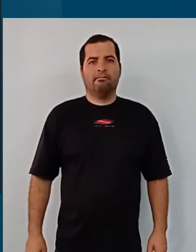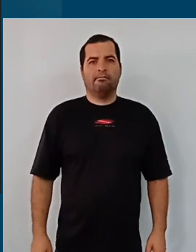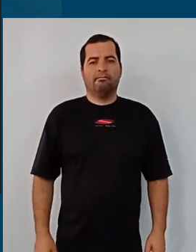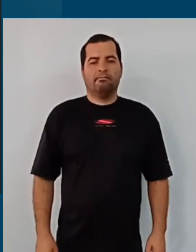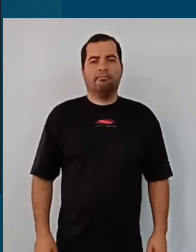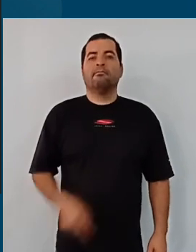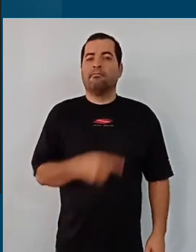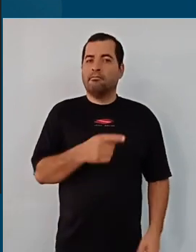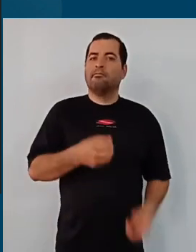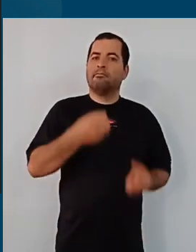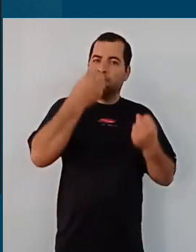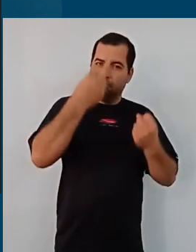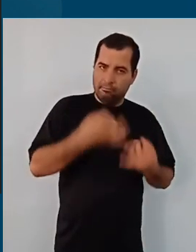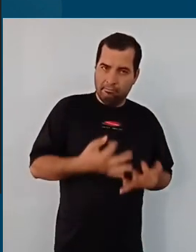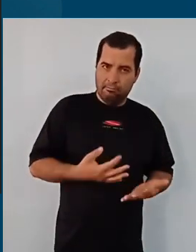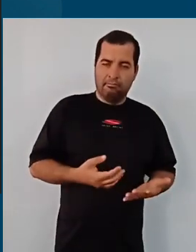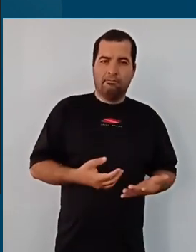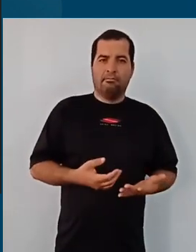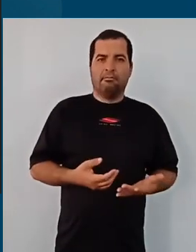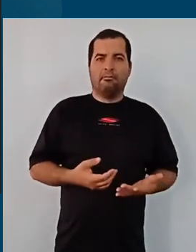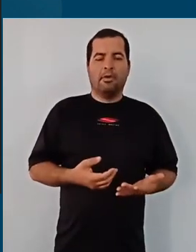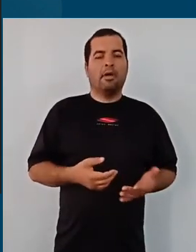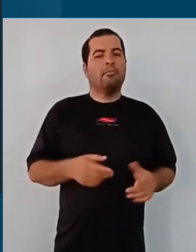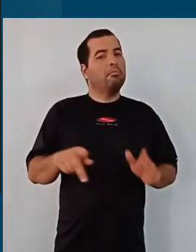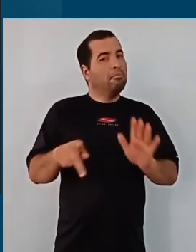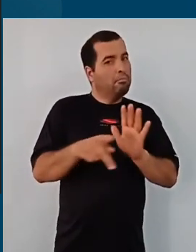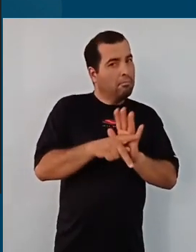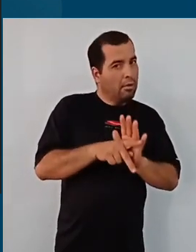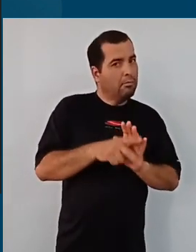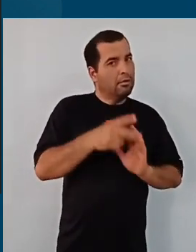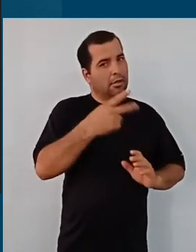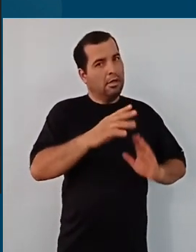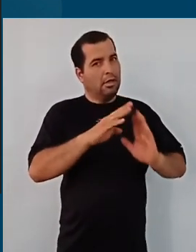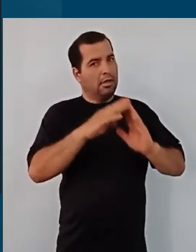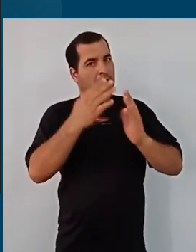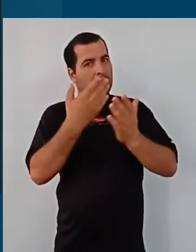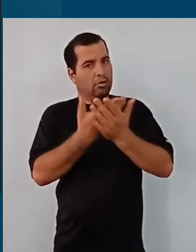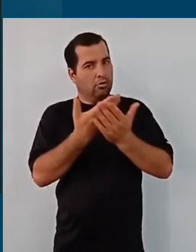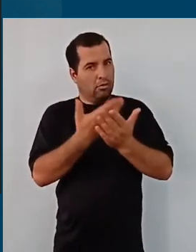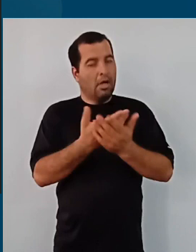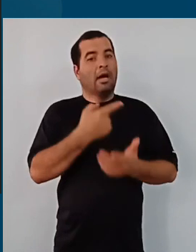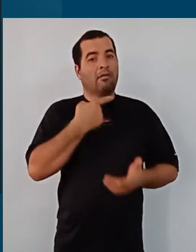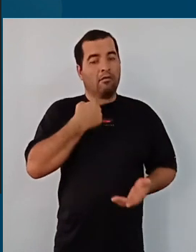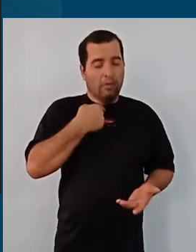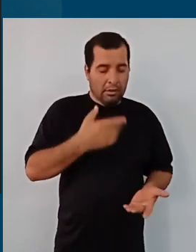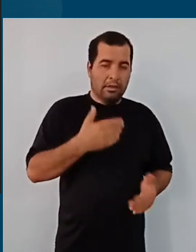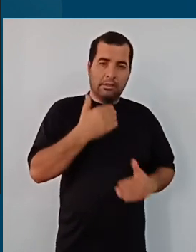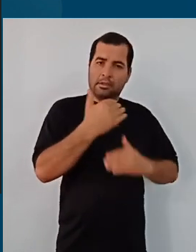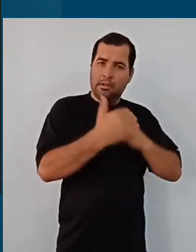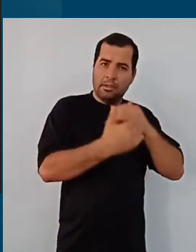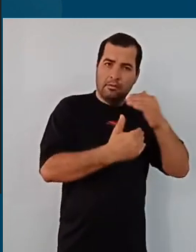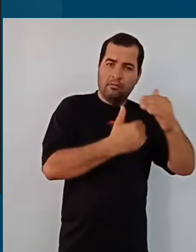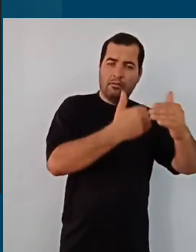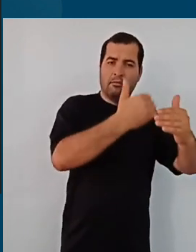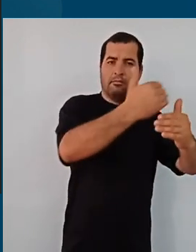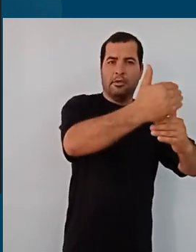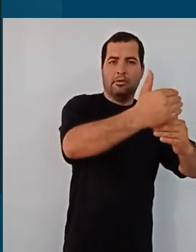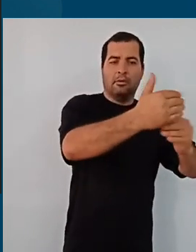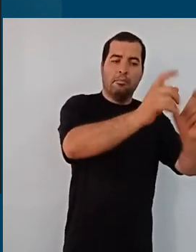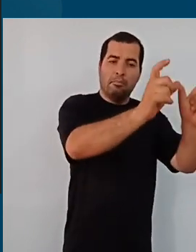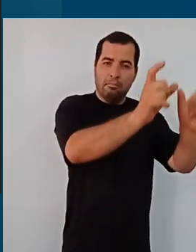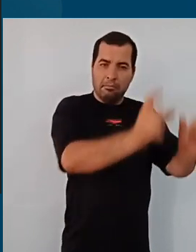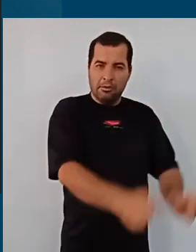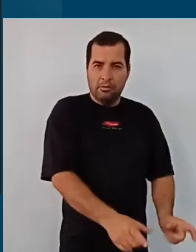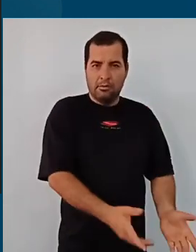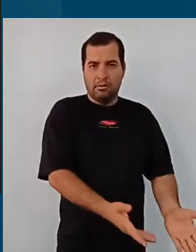Esse é o estado da arte em termos da escola hoje, do que a gente quer como desenvolvimento